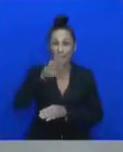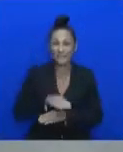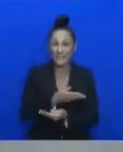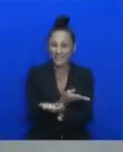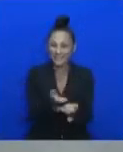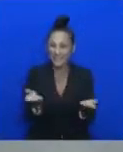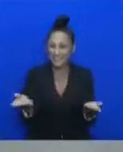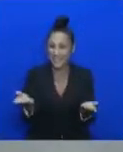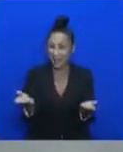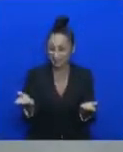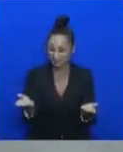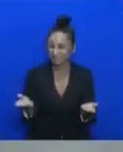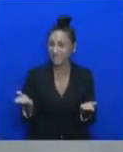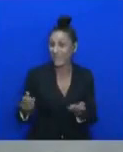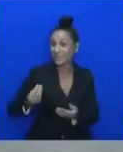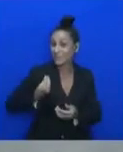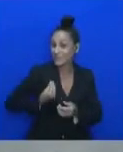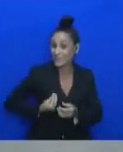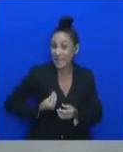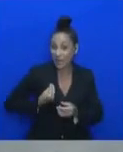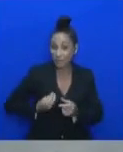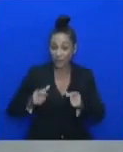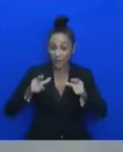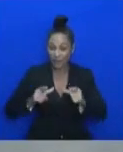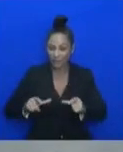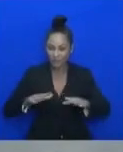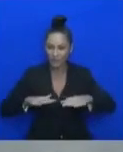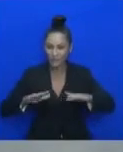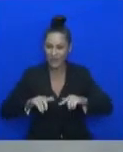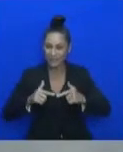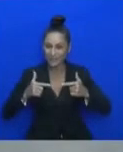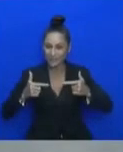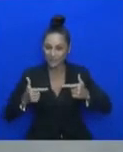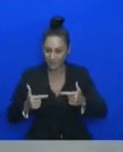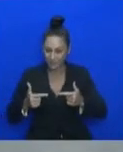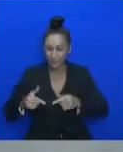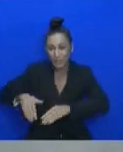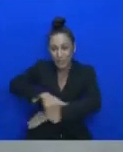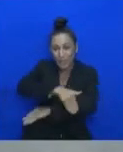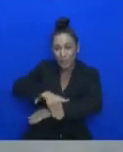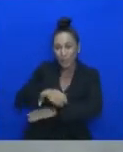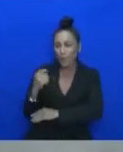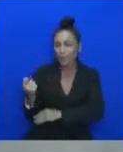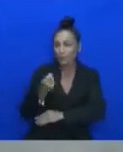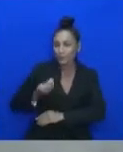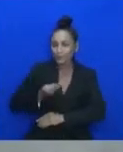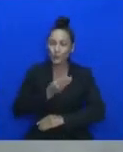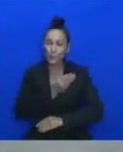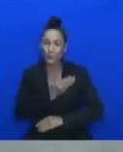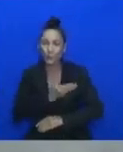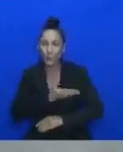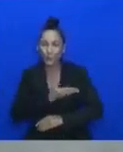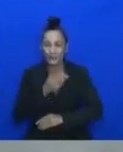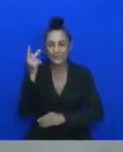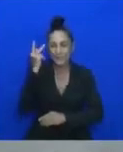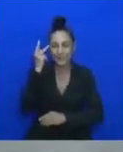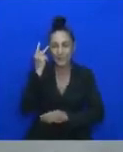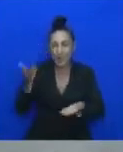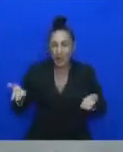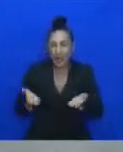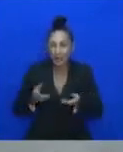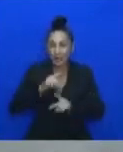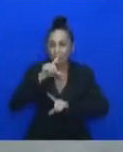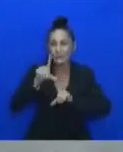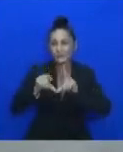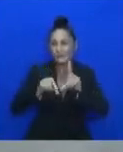Boa tarde, pessoal. Falamos ao vivo do Espaço da Sorte na Avenida Paulista, no coração de São Paulo, agora